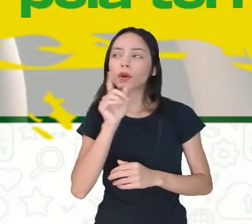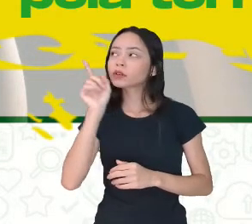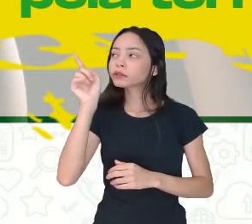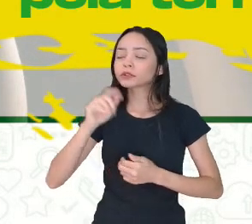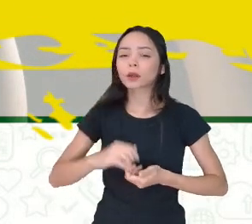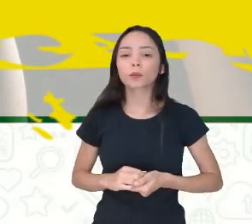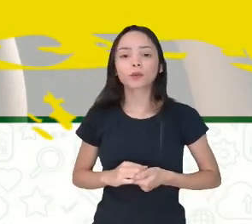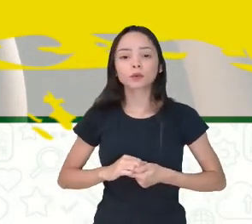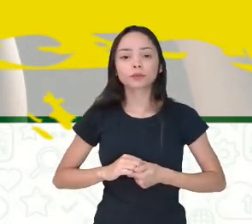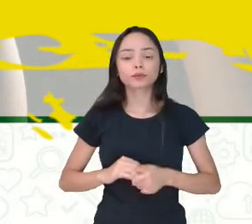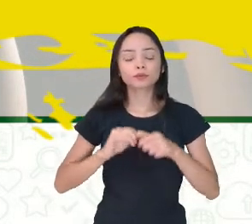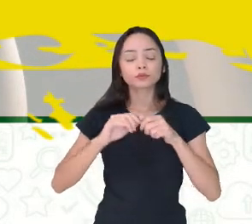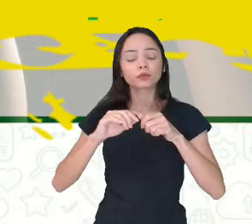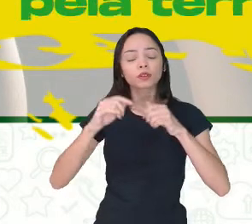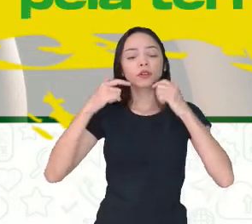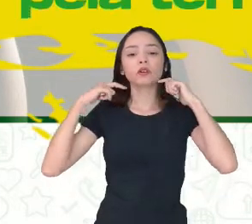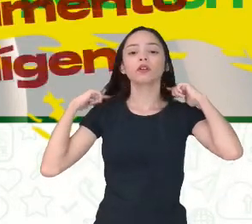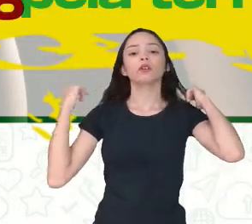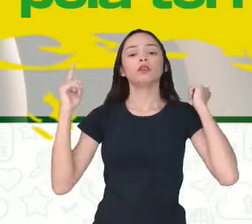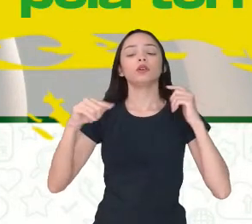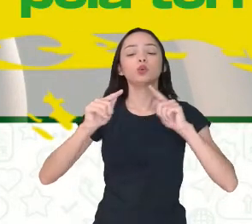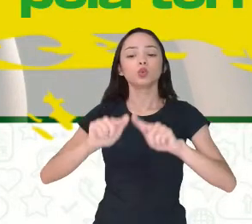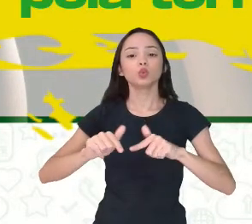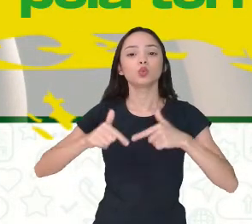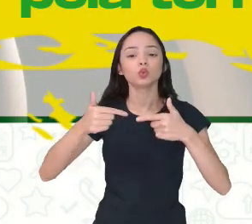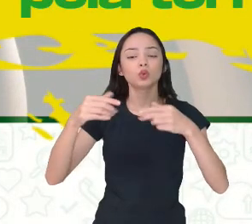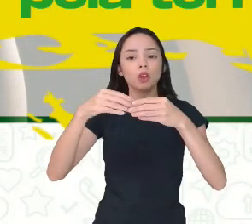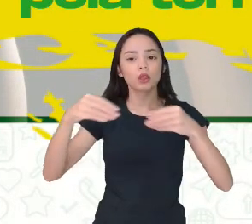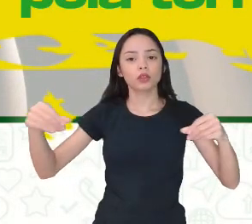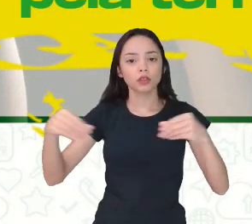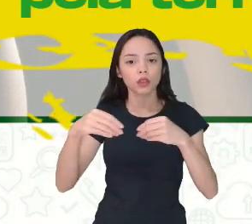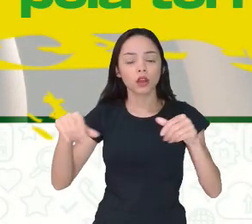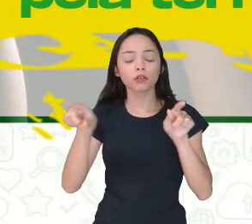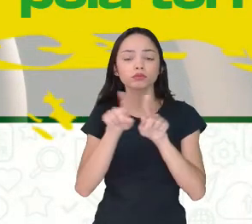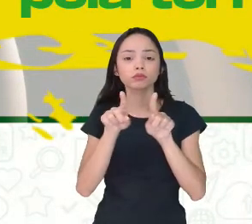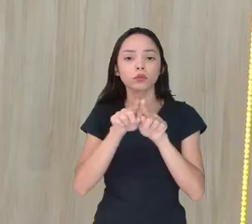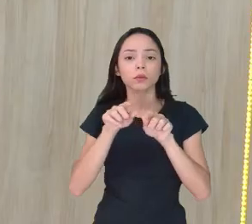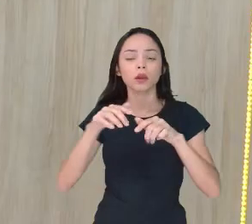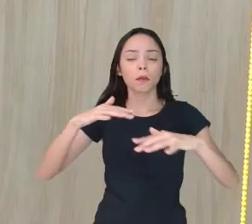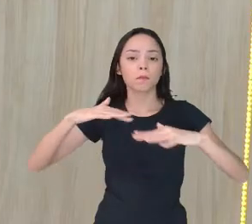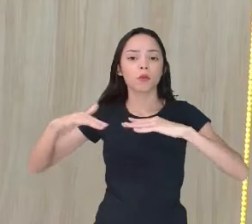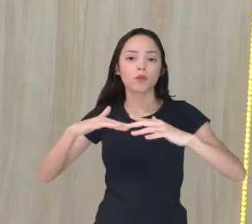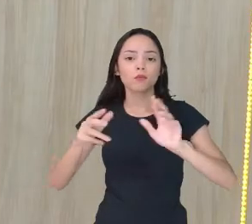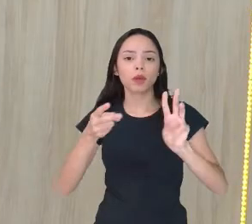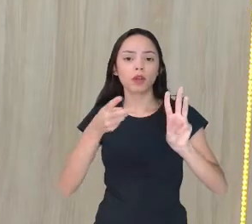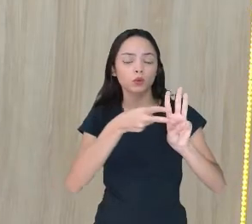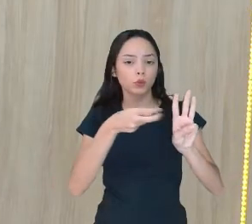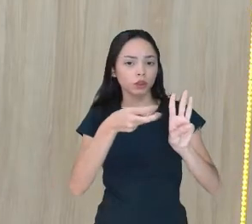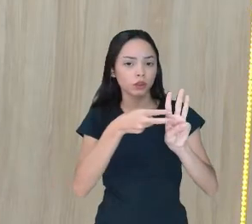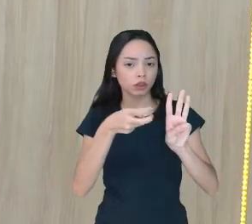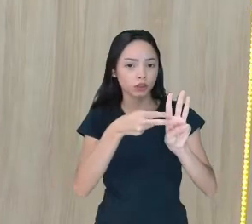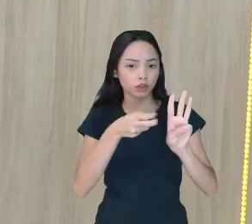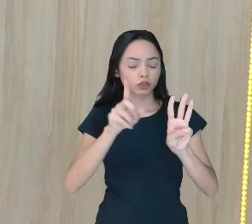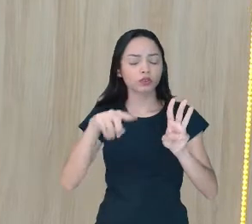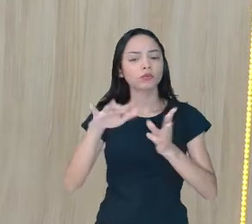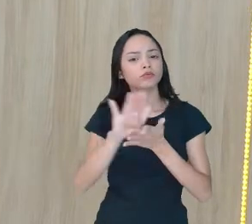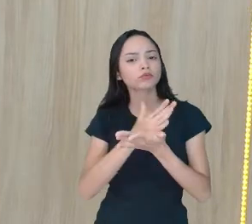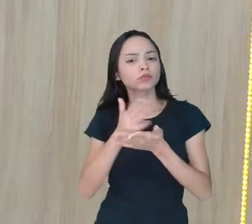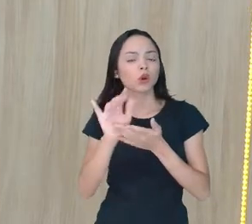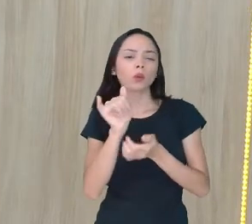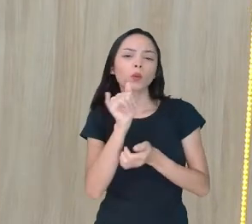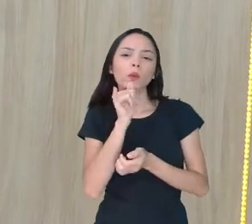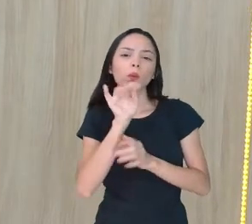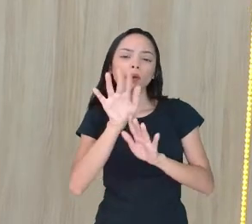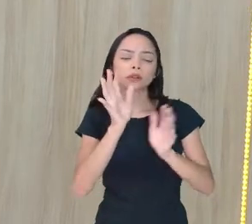pela terra e o movimento indígena. Então a gente tem aqui, ó, gente, alguns exemplos